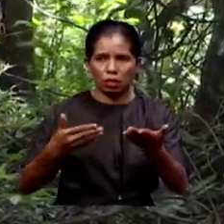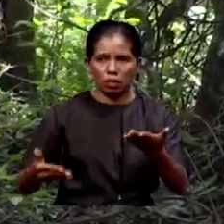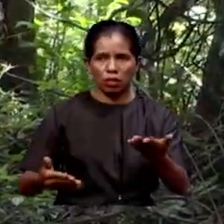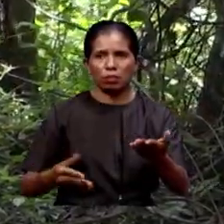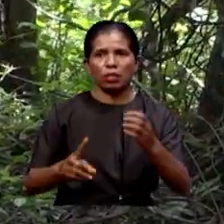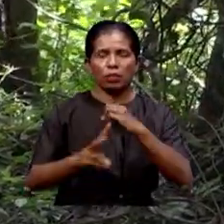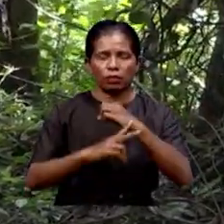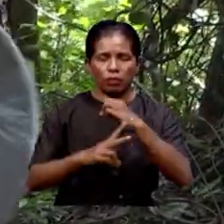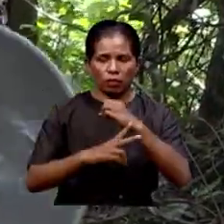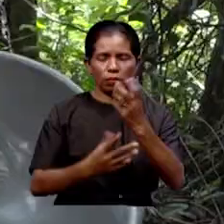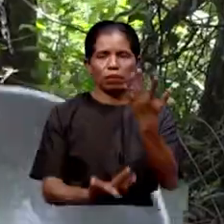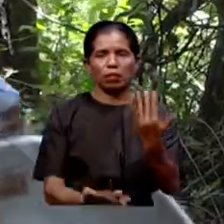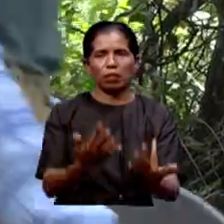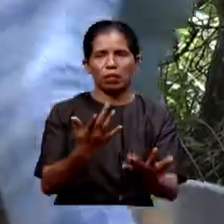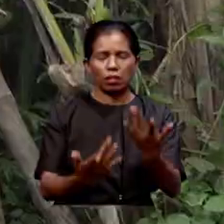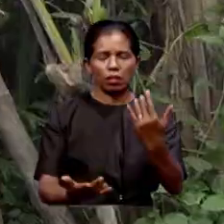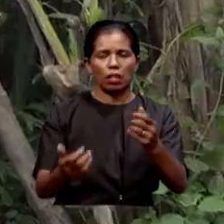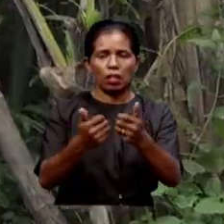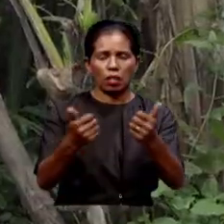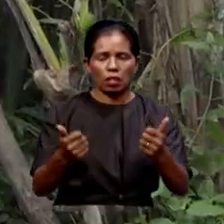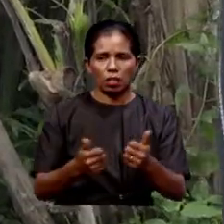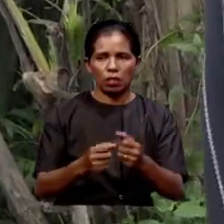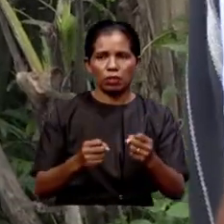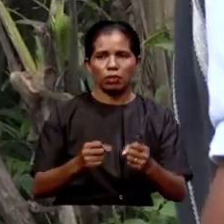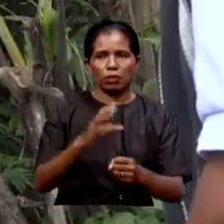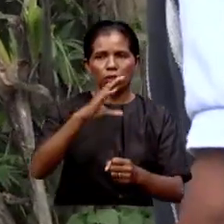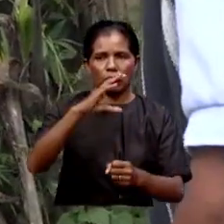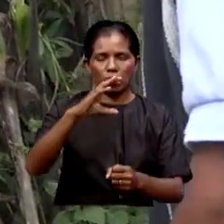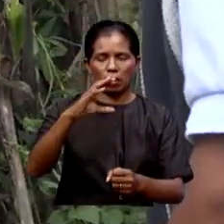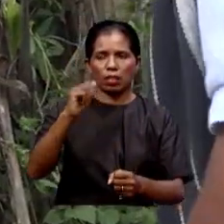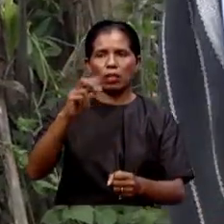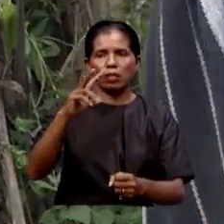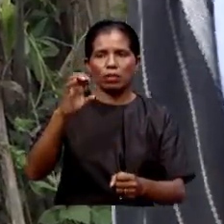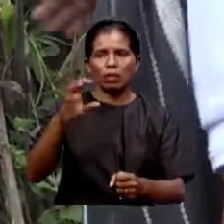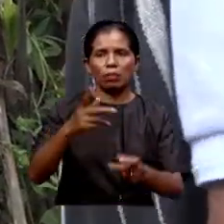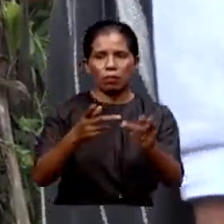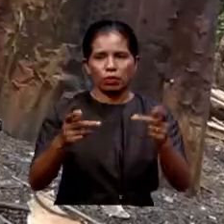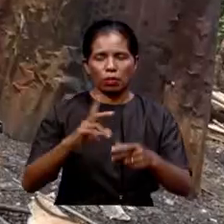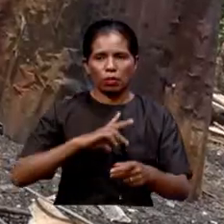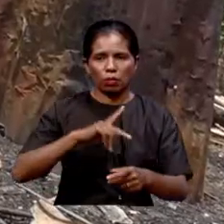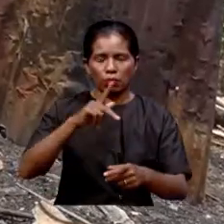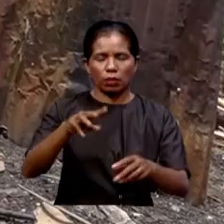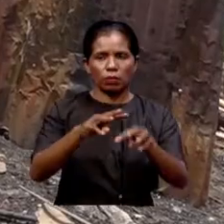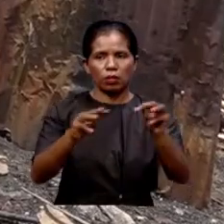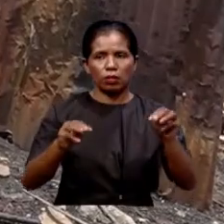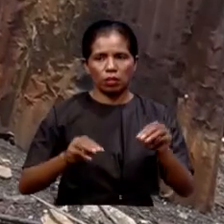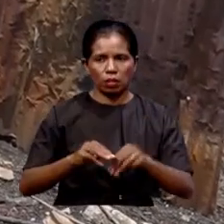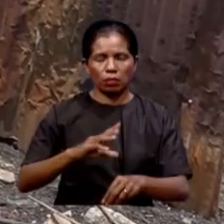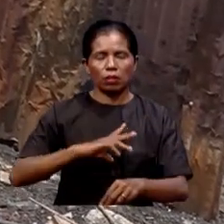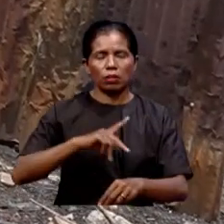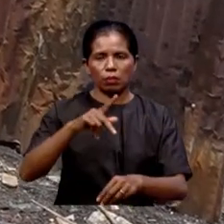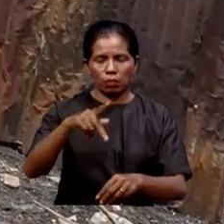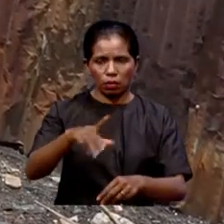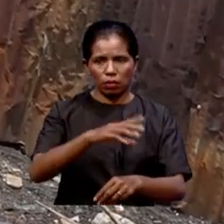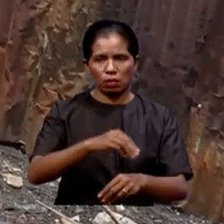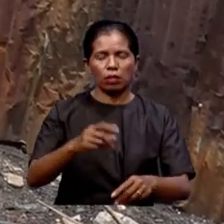para vítima incêndio e a aldeia Bahira, Suco Cacavei, posto administrativo Los Palos, município Lautén. Incêndio ne